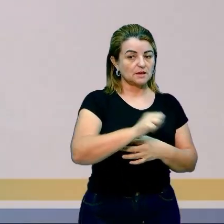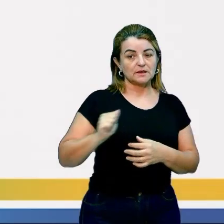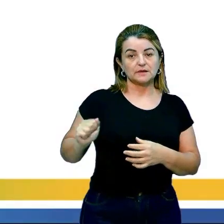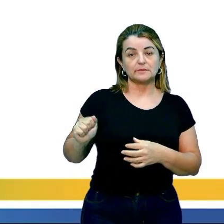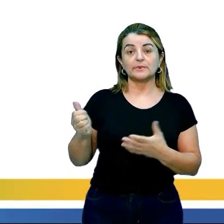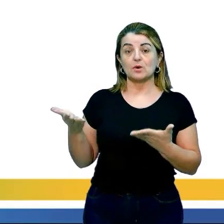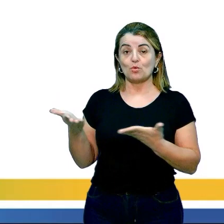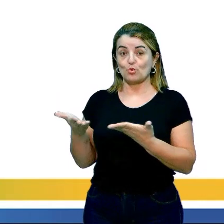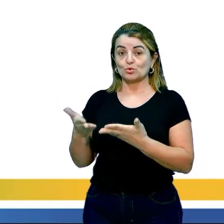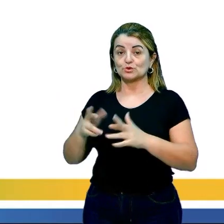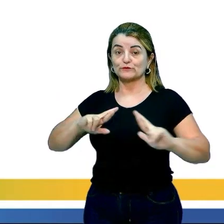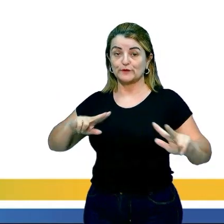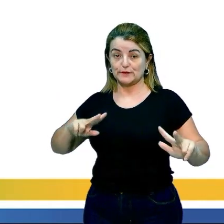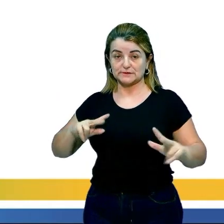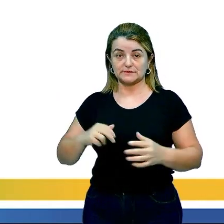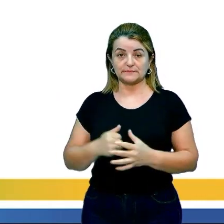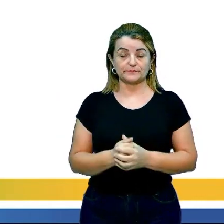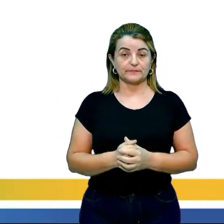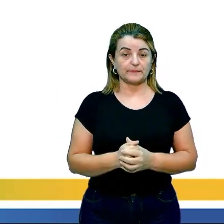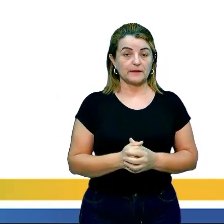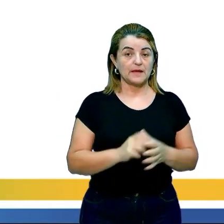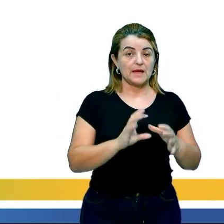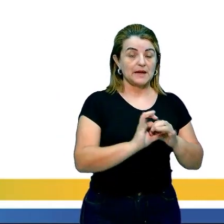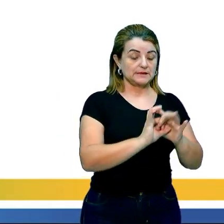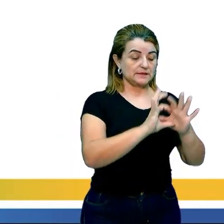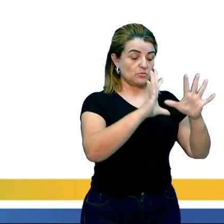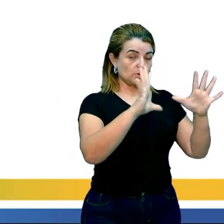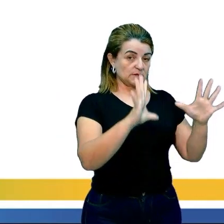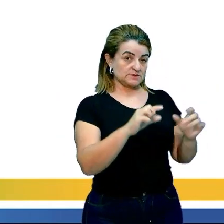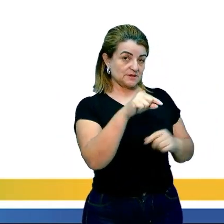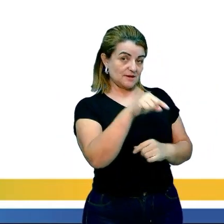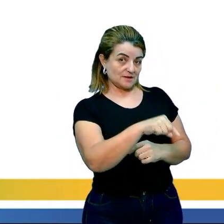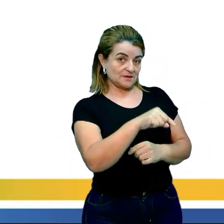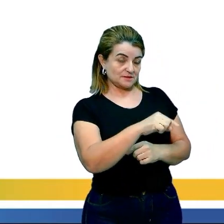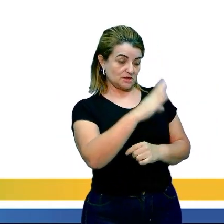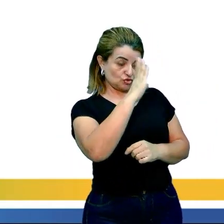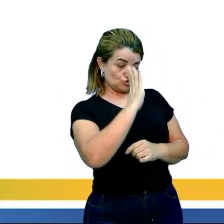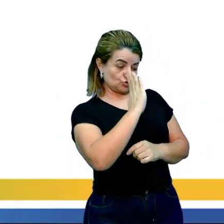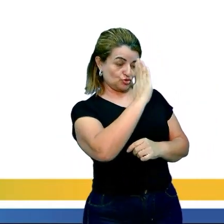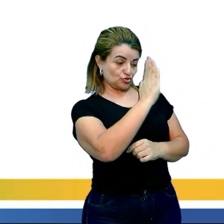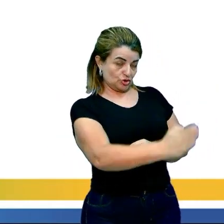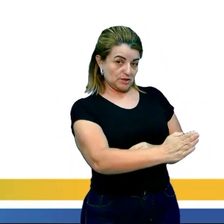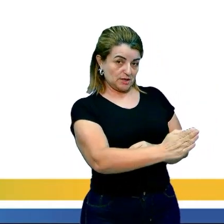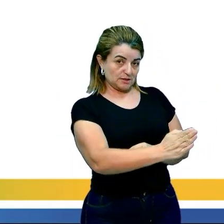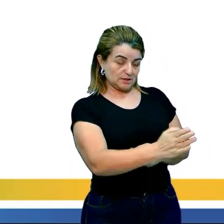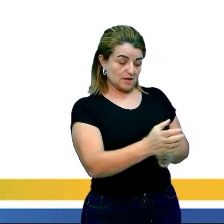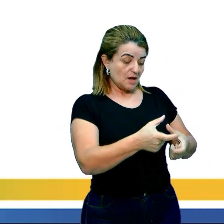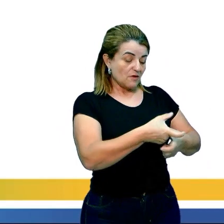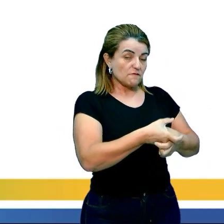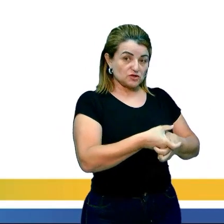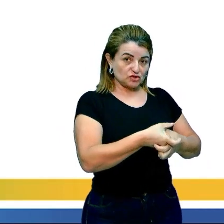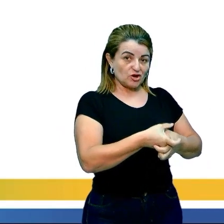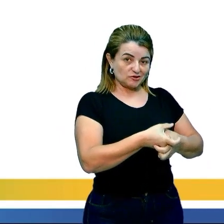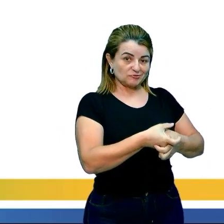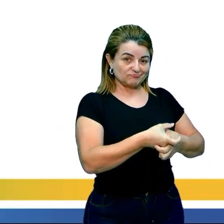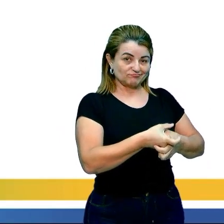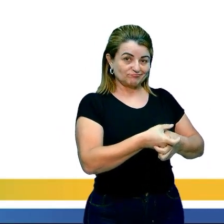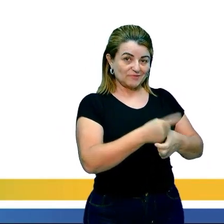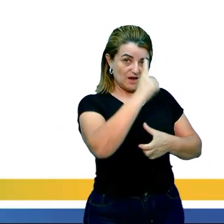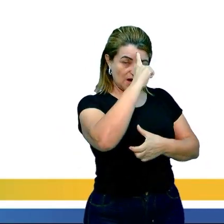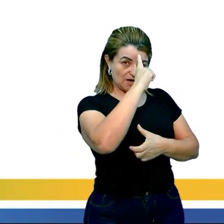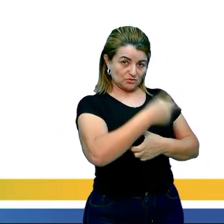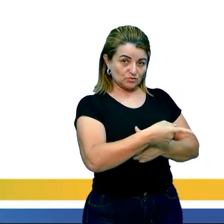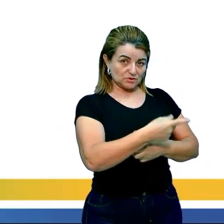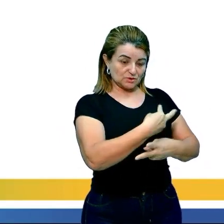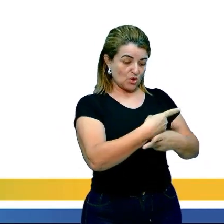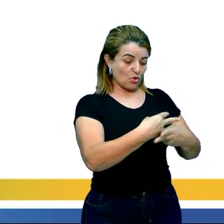atual a democracia ateniense ela era direta e restrita as decisões eram relativa